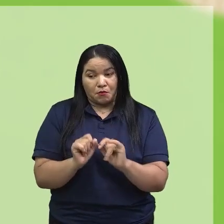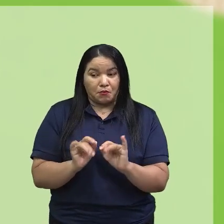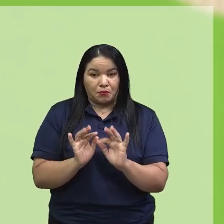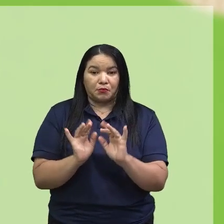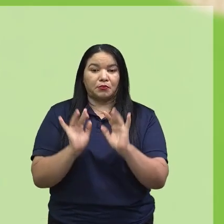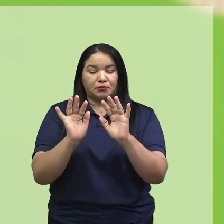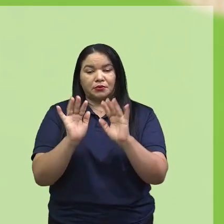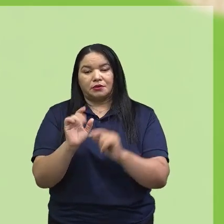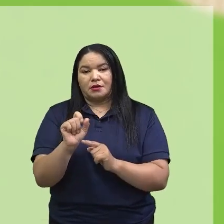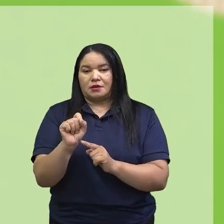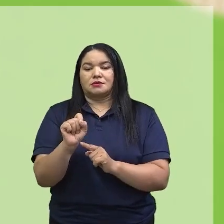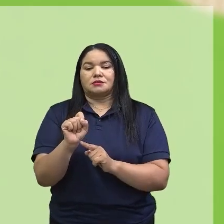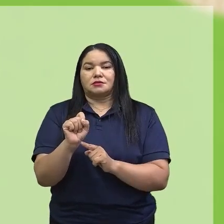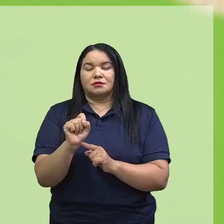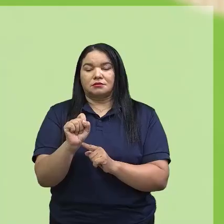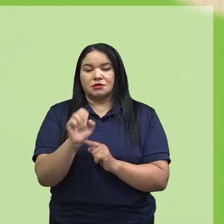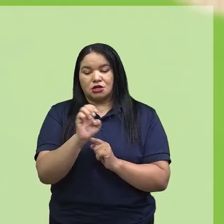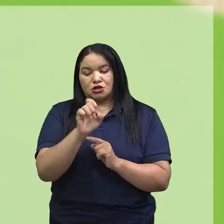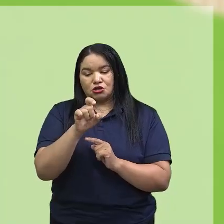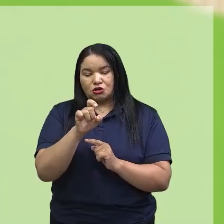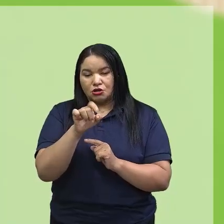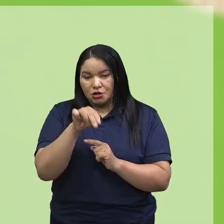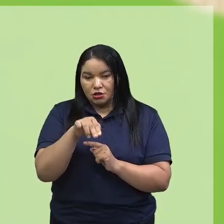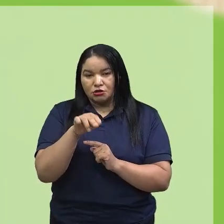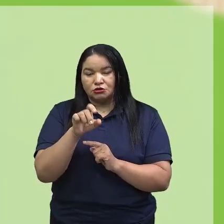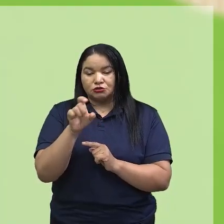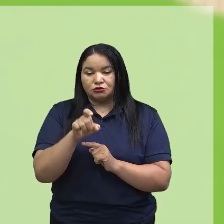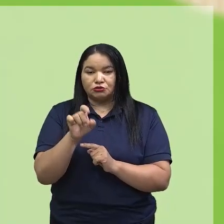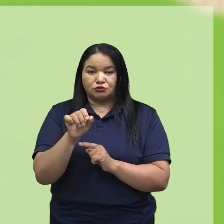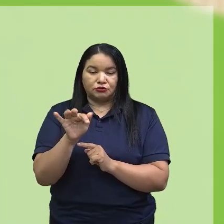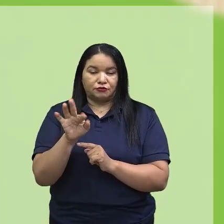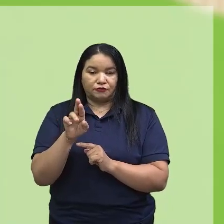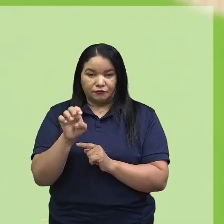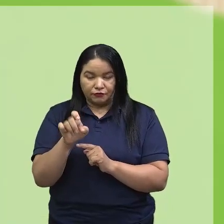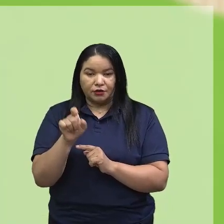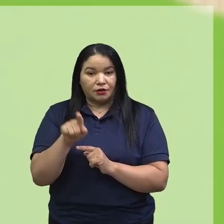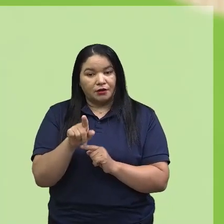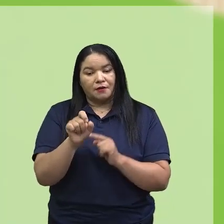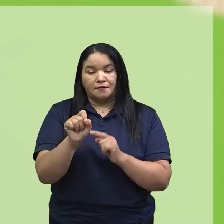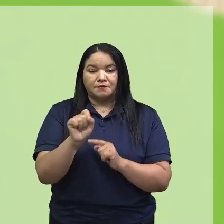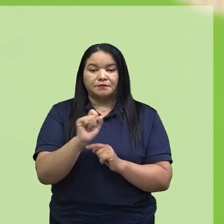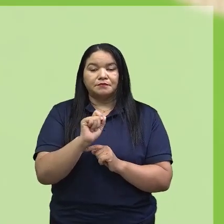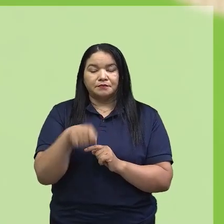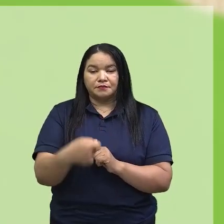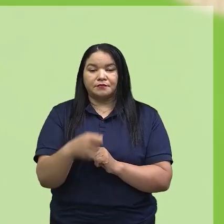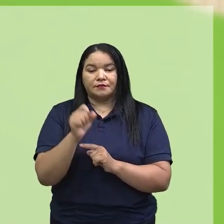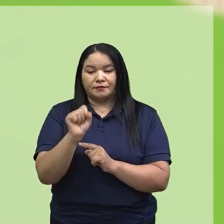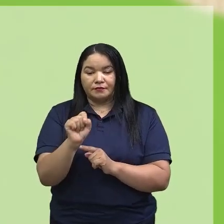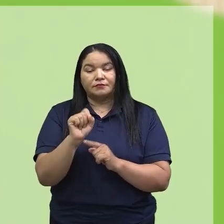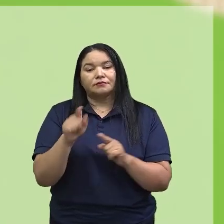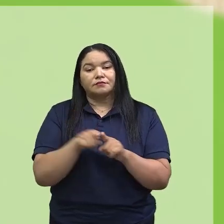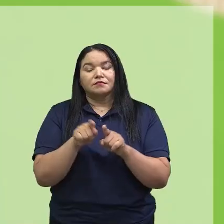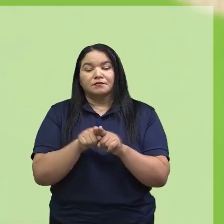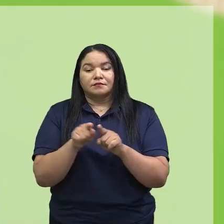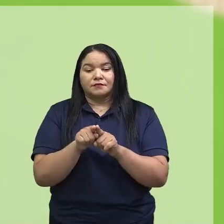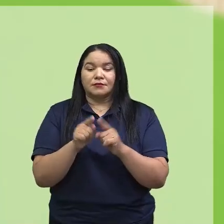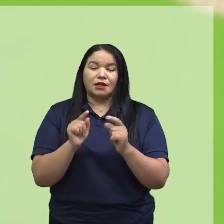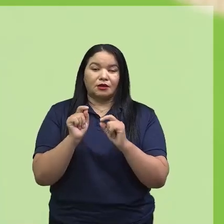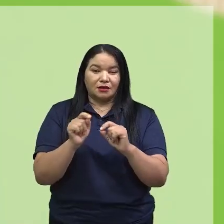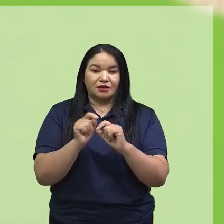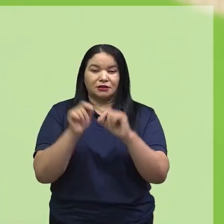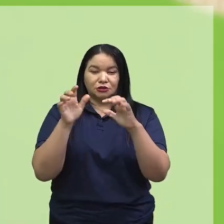o enxofre, né? E o enxofre vai contribuir, então, com esse fenômeno aí da chuva ácida, que é